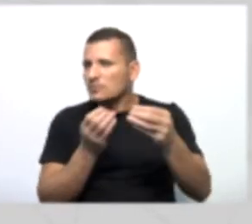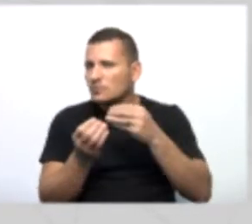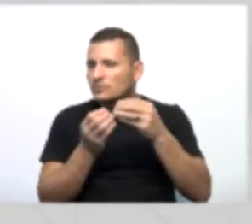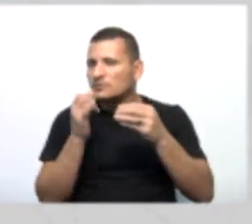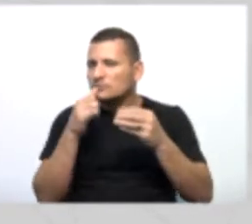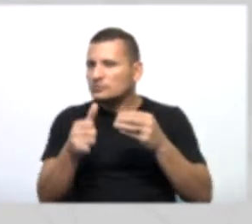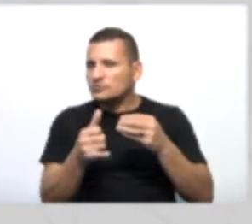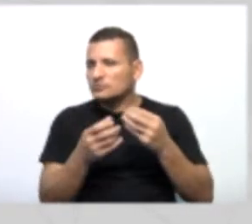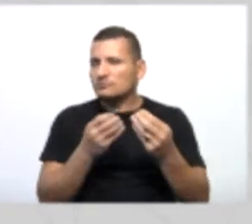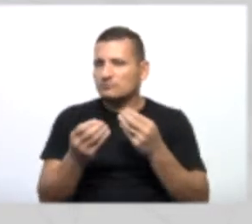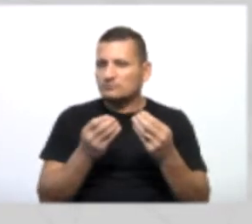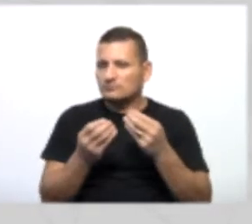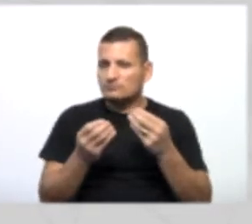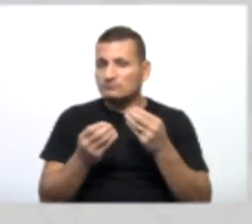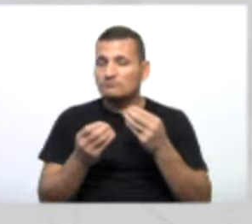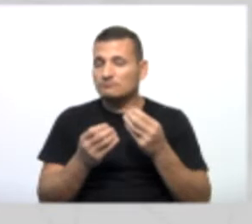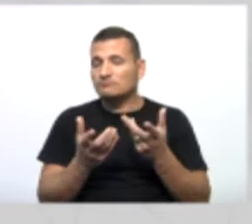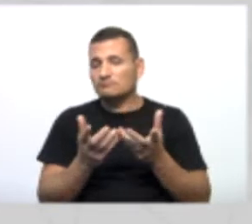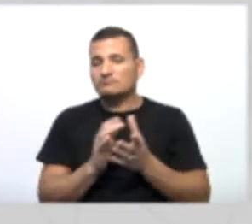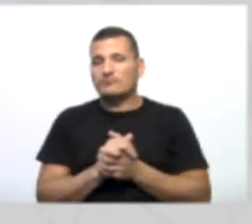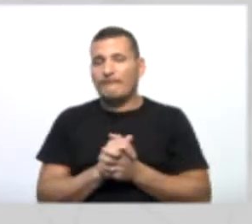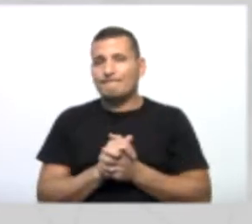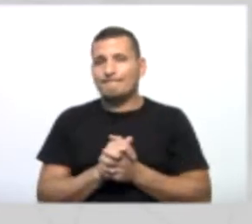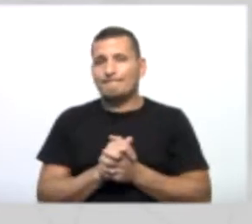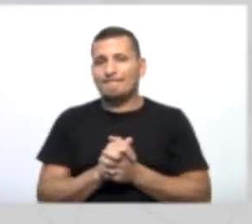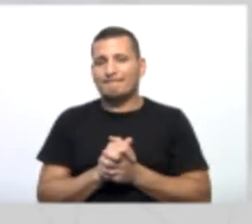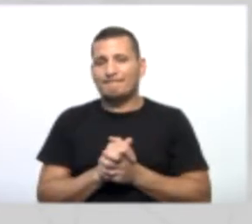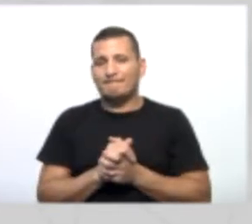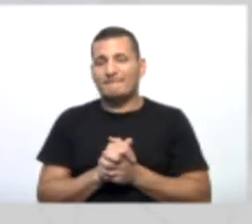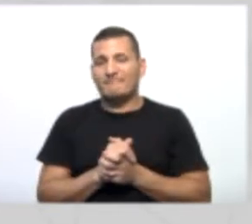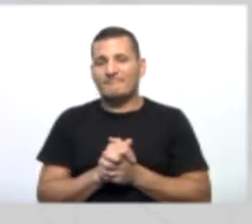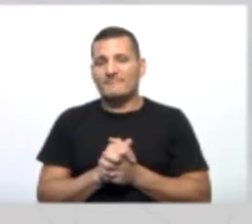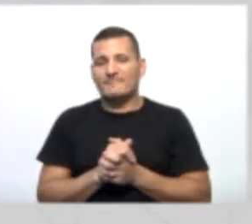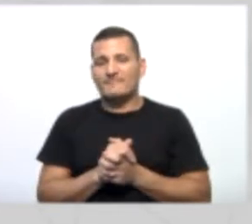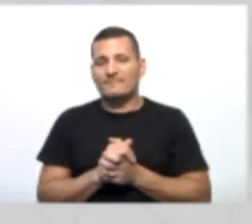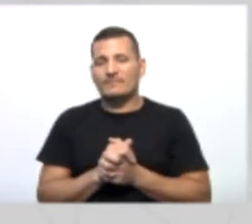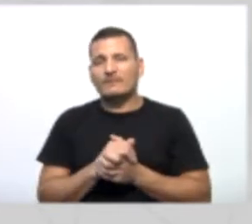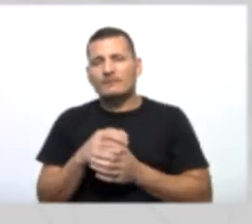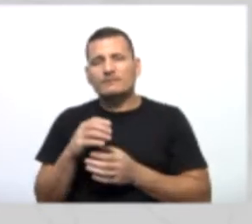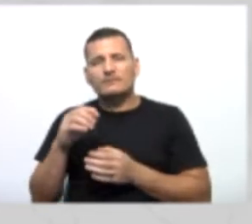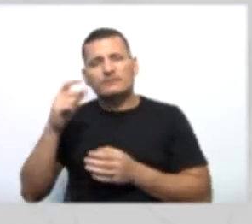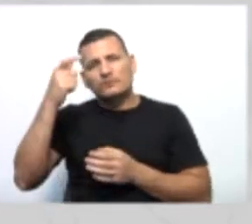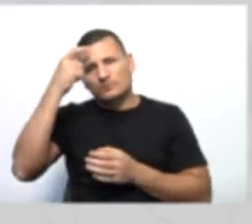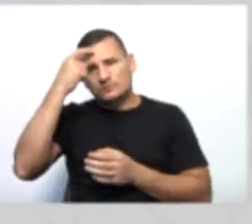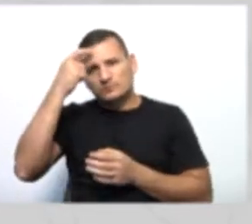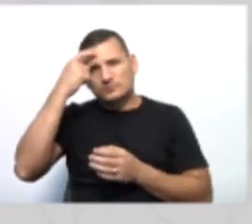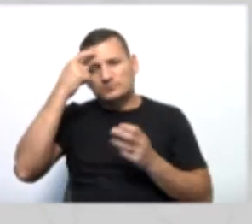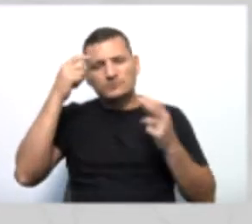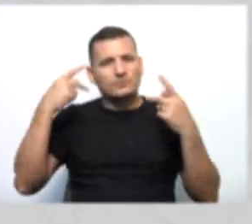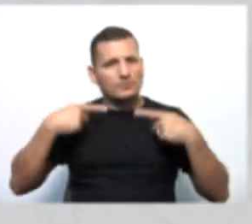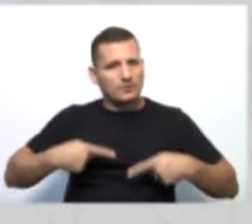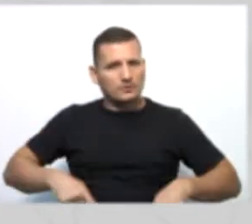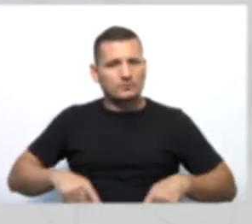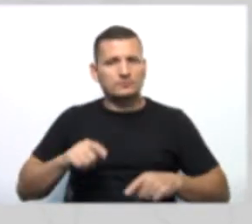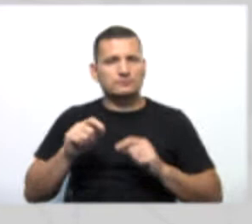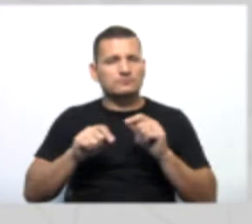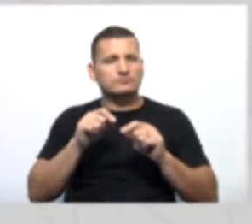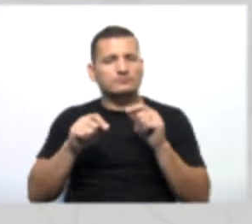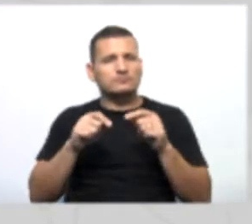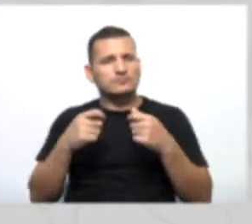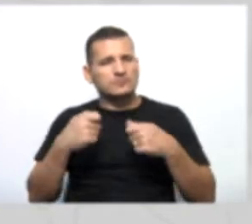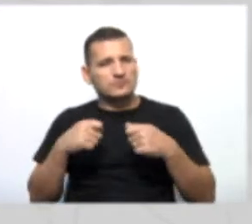proporcionou, ou mesmo pelo despertar da consciência humana a respeito da necessidade